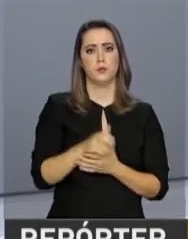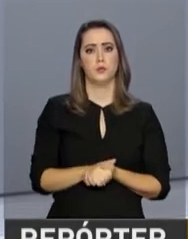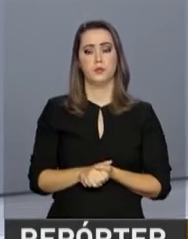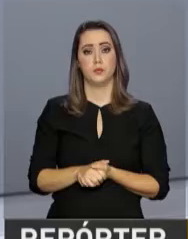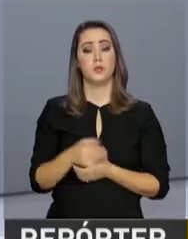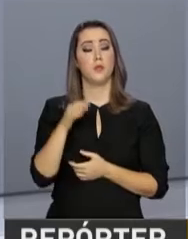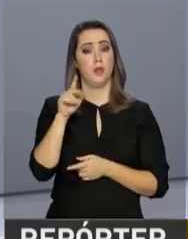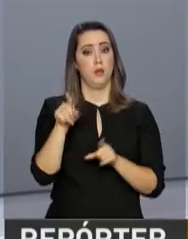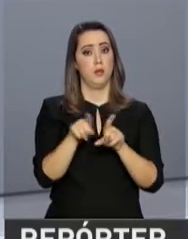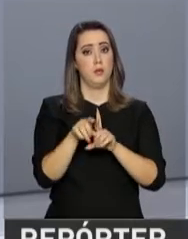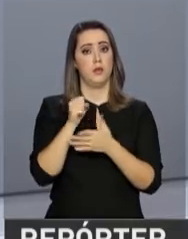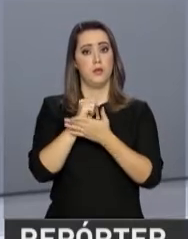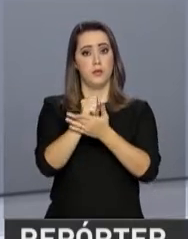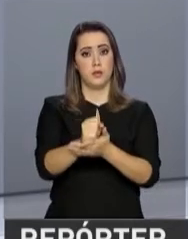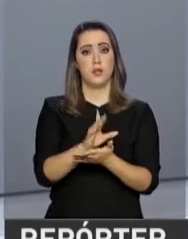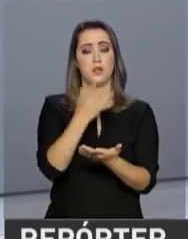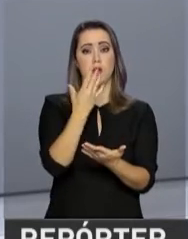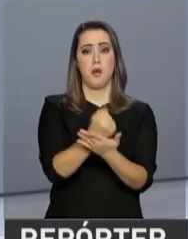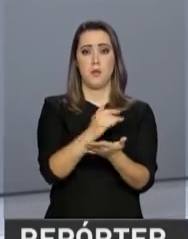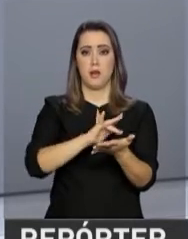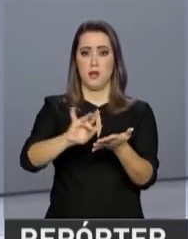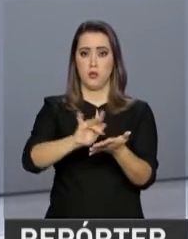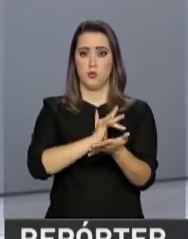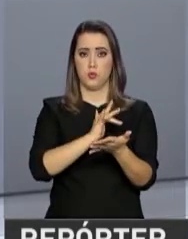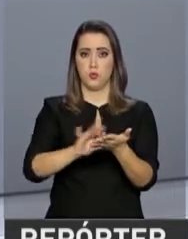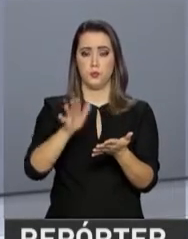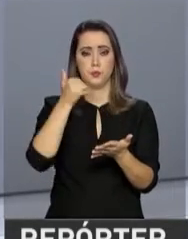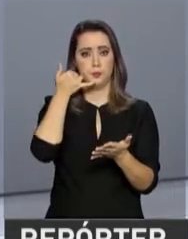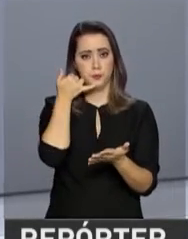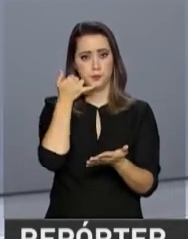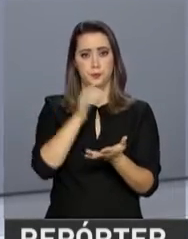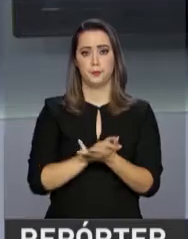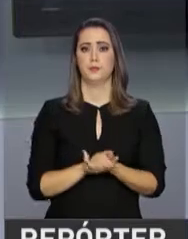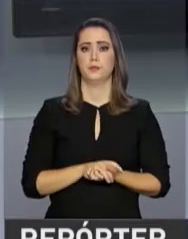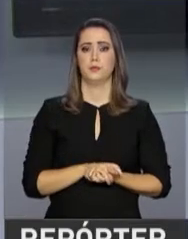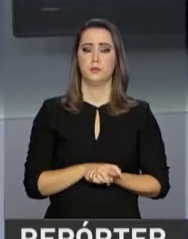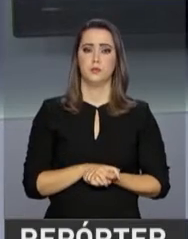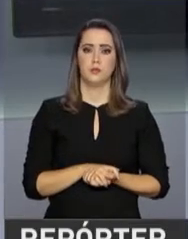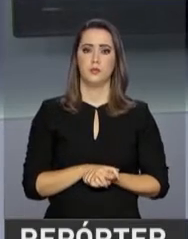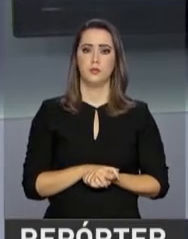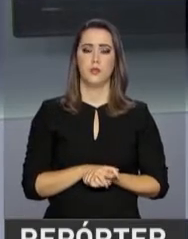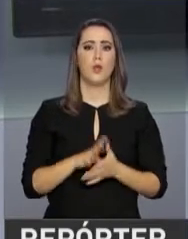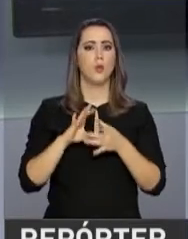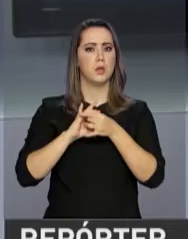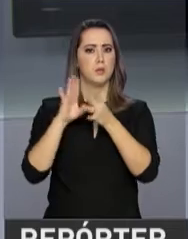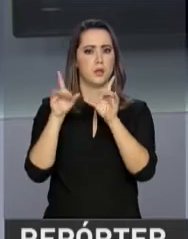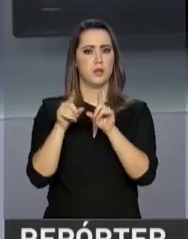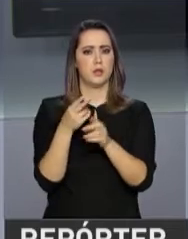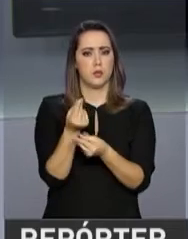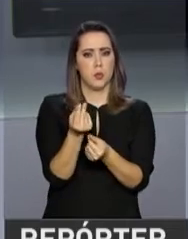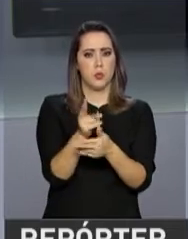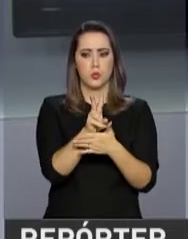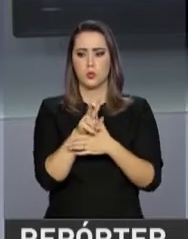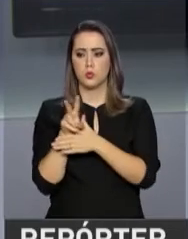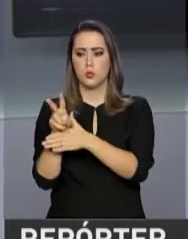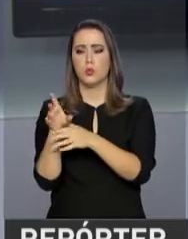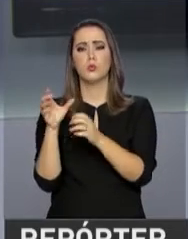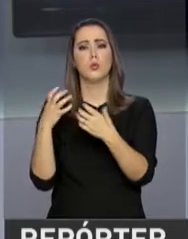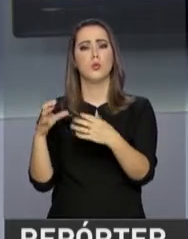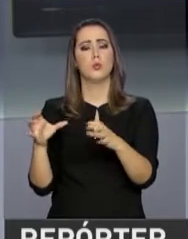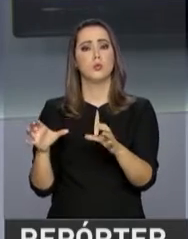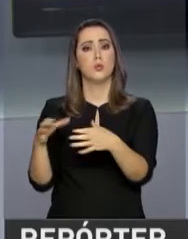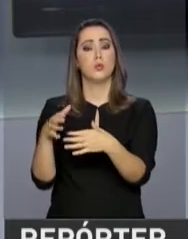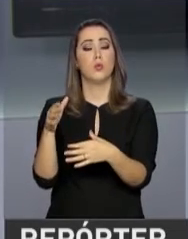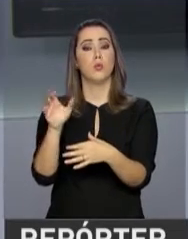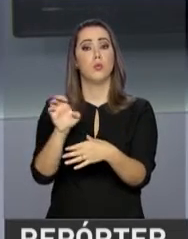146. A Receita oferece ainda aplicativo para tablets e smartphones. Uma autorização para empréstimo para o estado do Rio